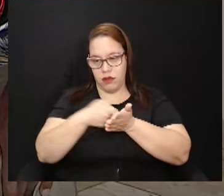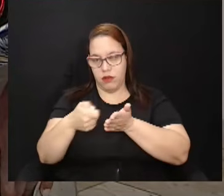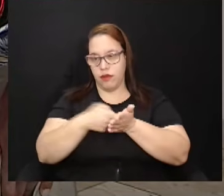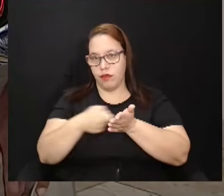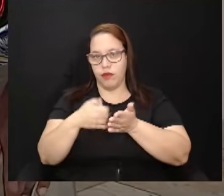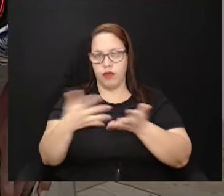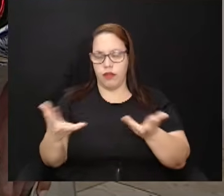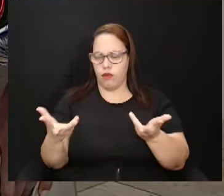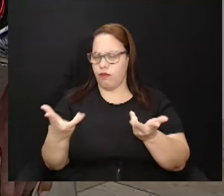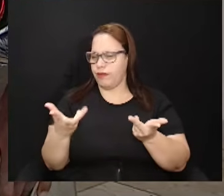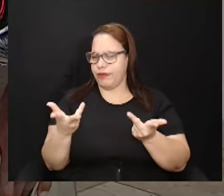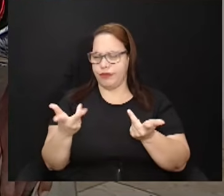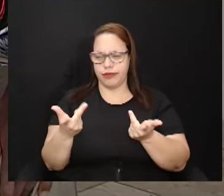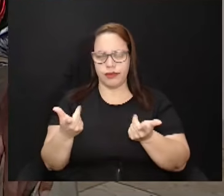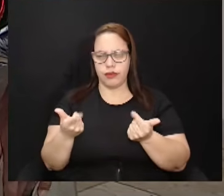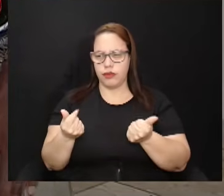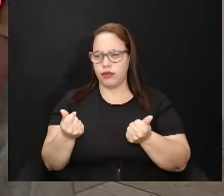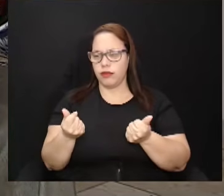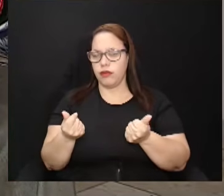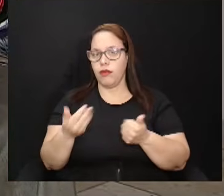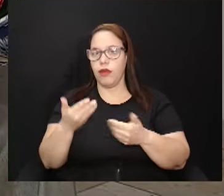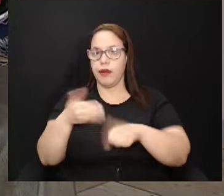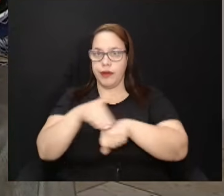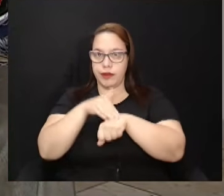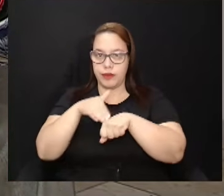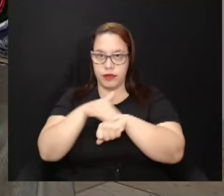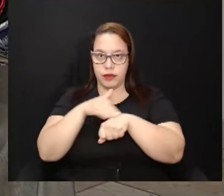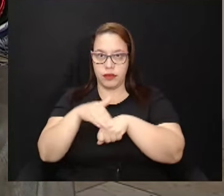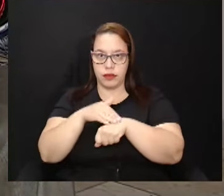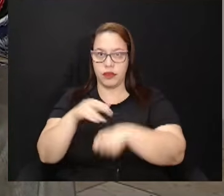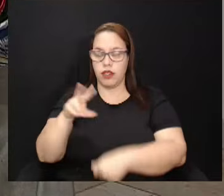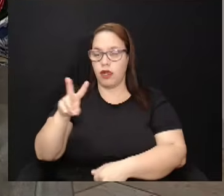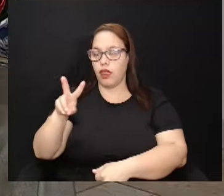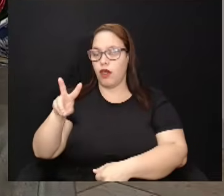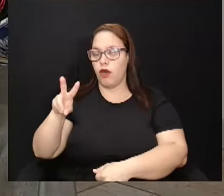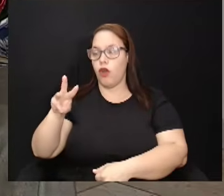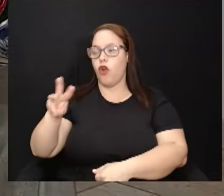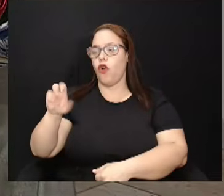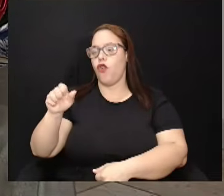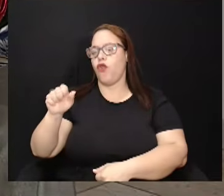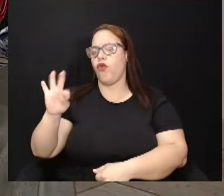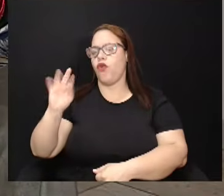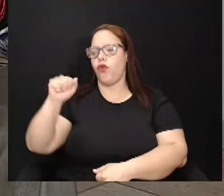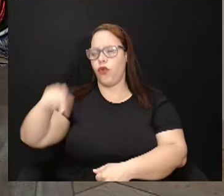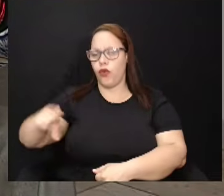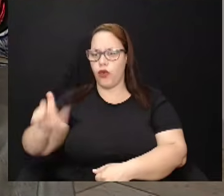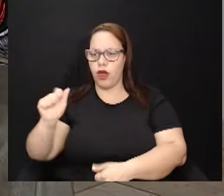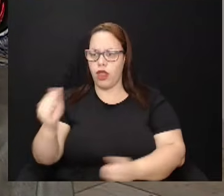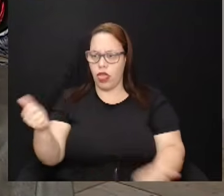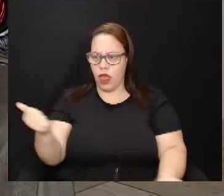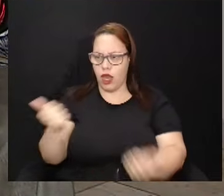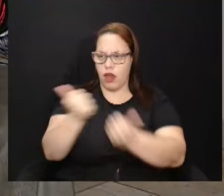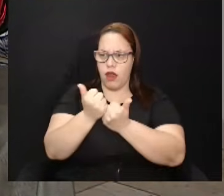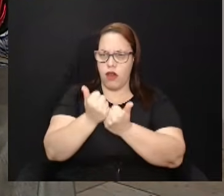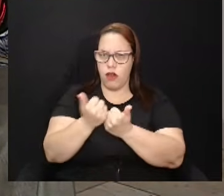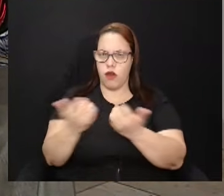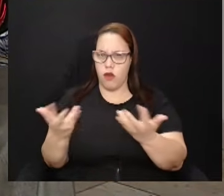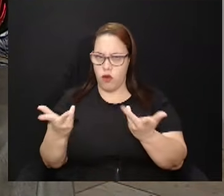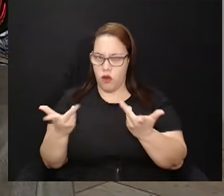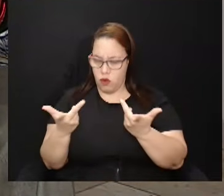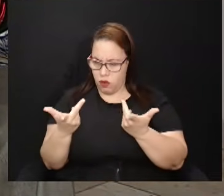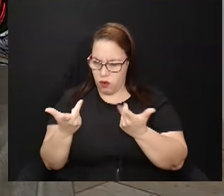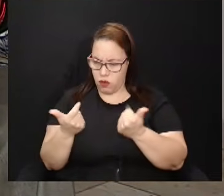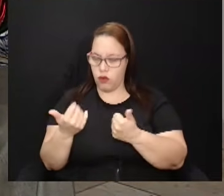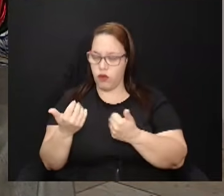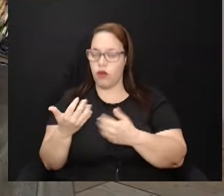maravilhosos, eles contam a história de Batanga, unindo com os irmãos brancos. O bonito que me